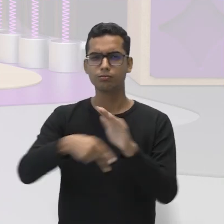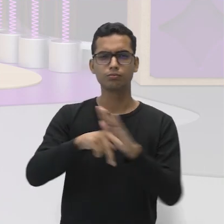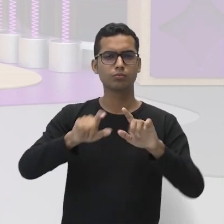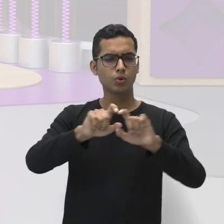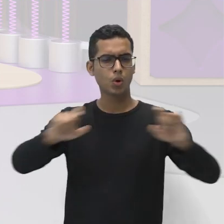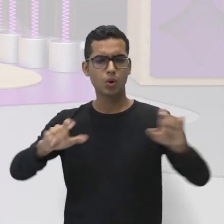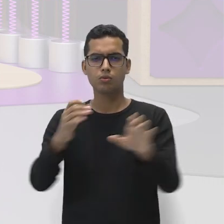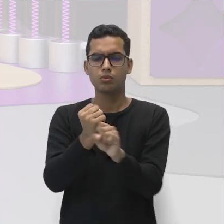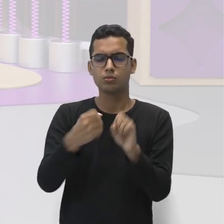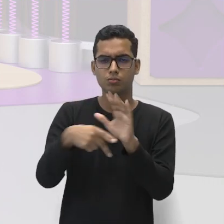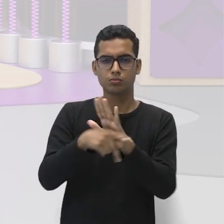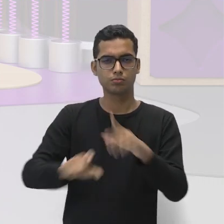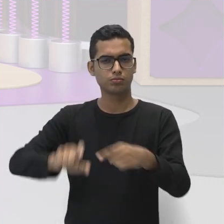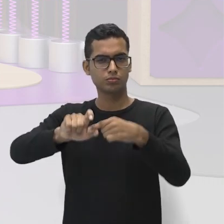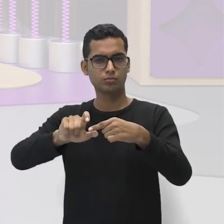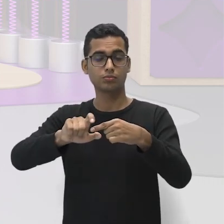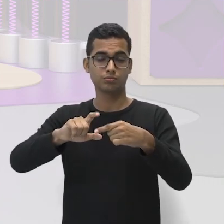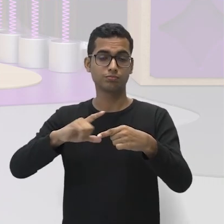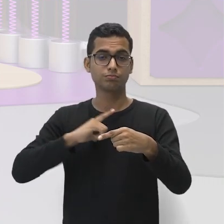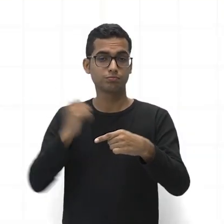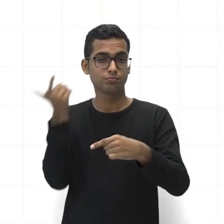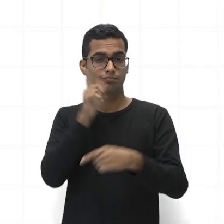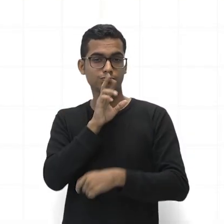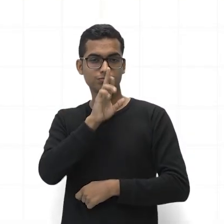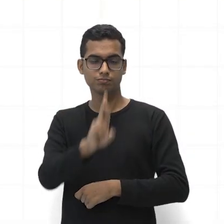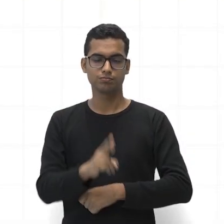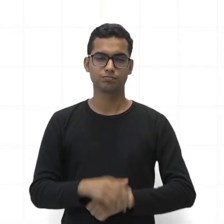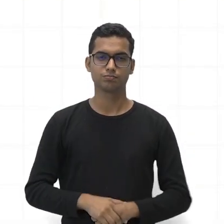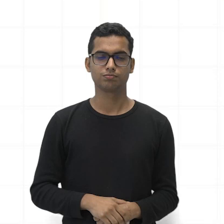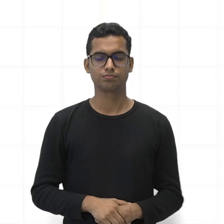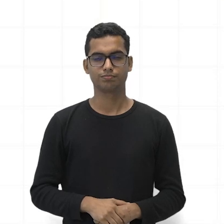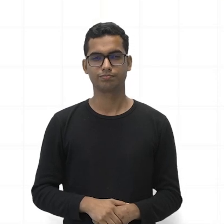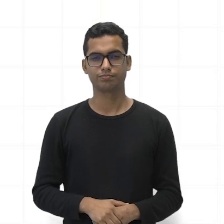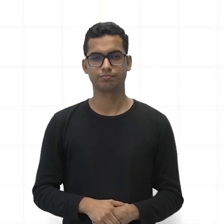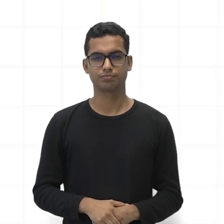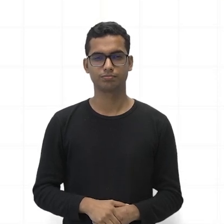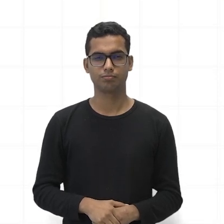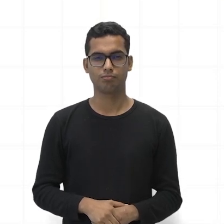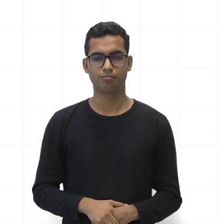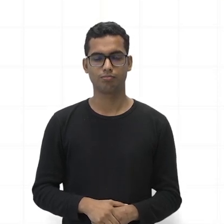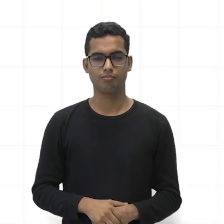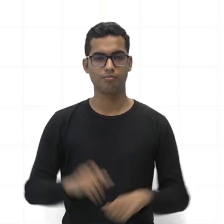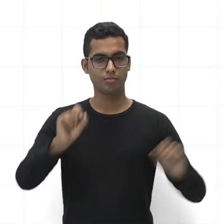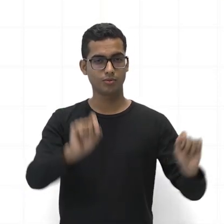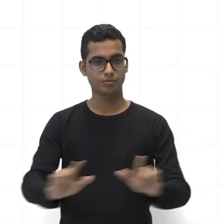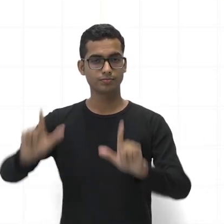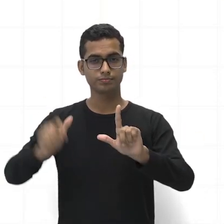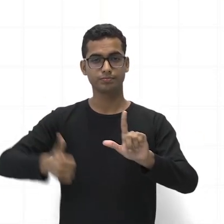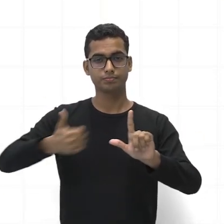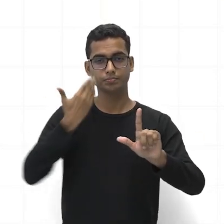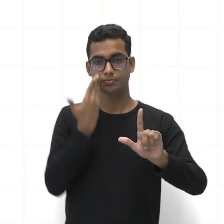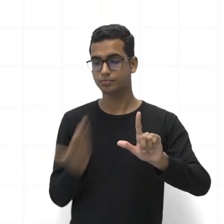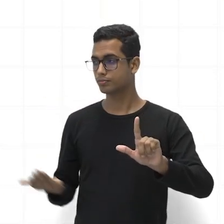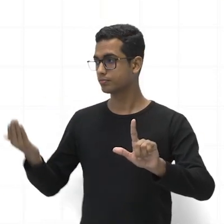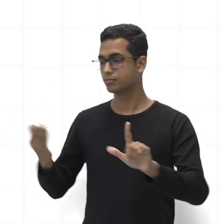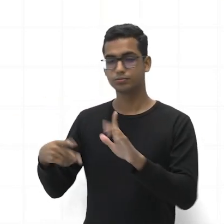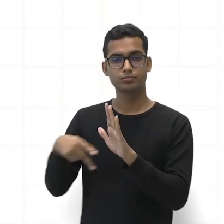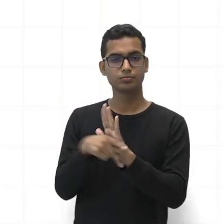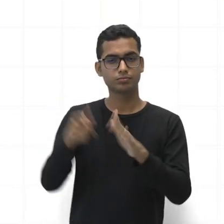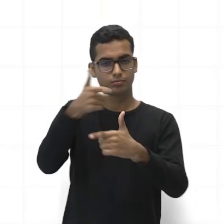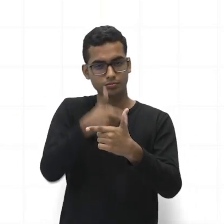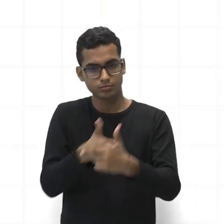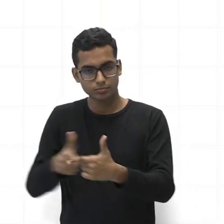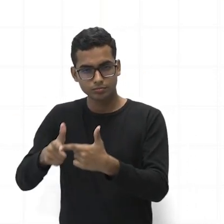Então, sem muitas delongas, ó, vamos aqui à nossa primeira cartela. Veja aqui, ó. Na divisão de fração por um